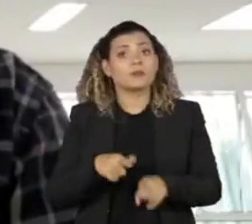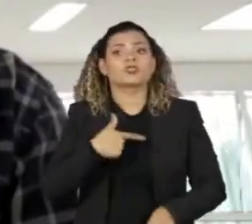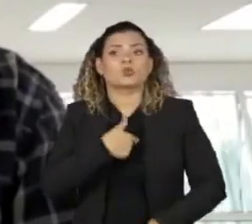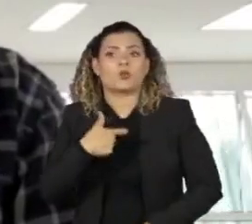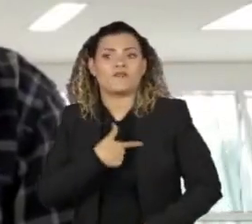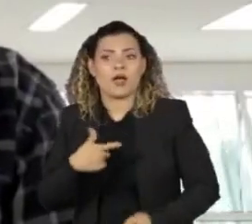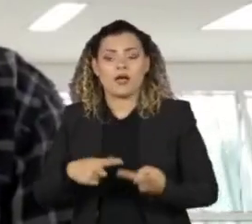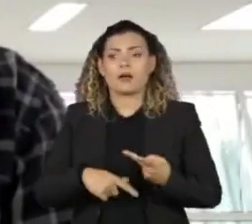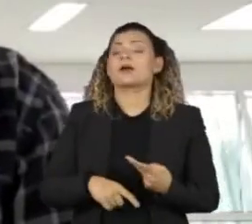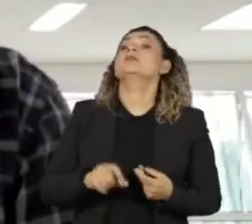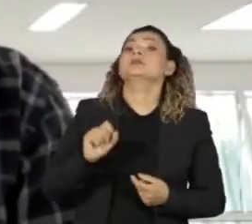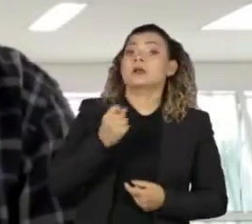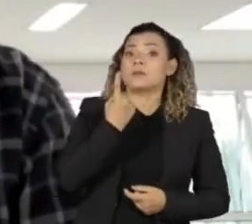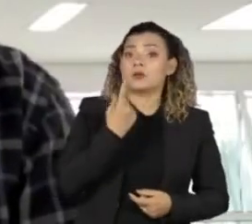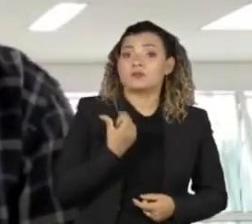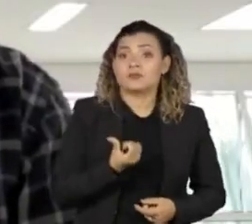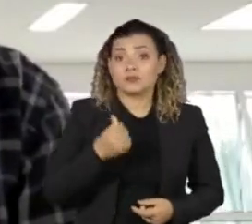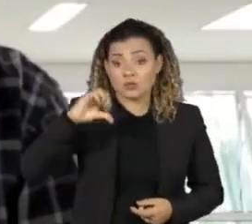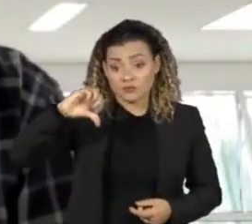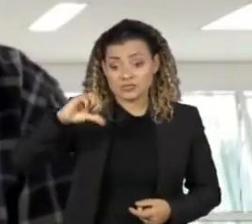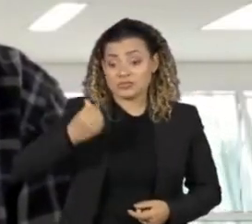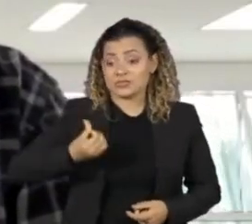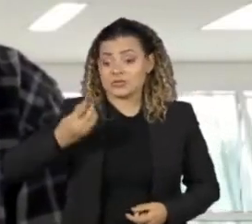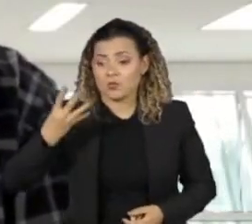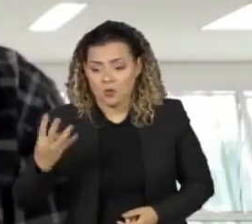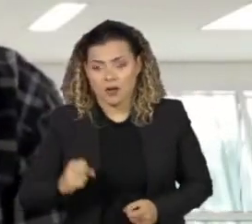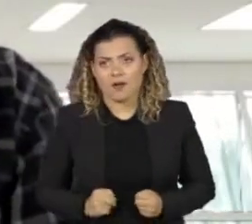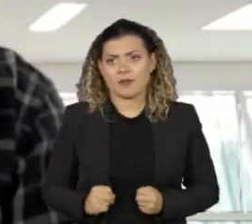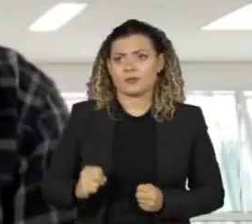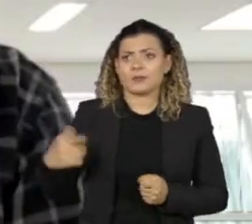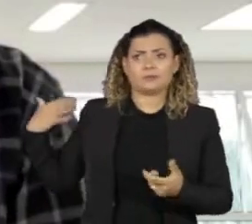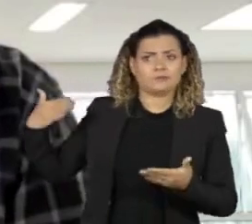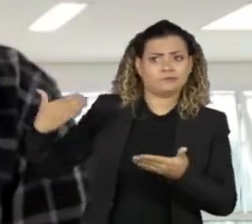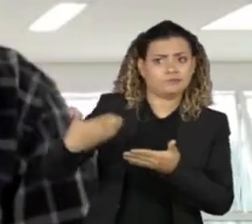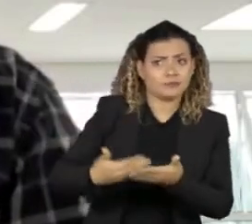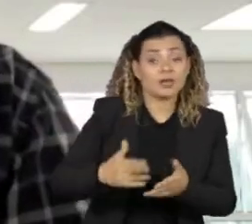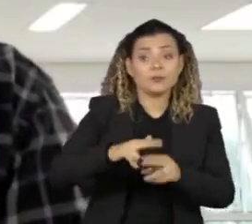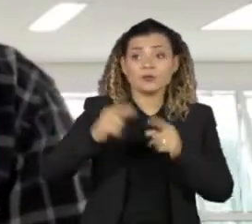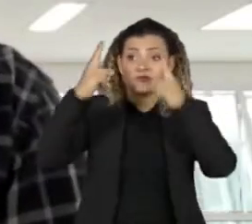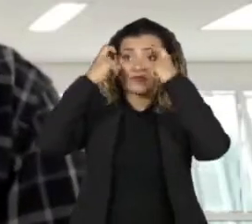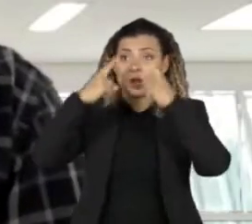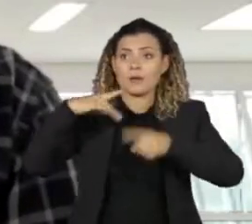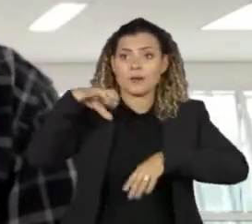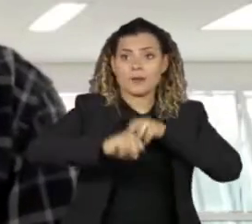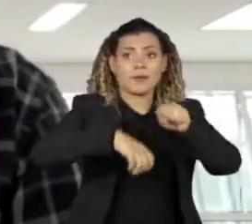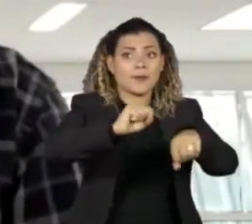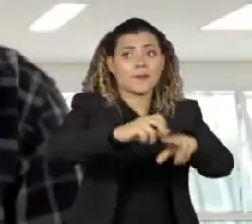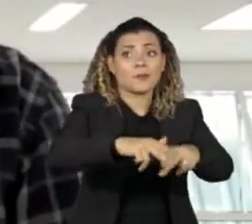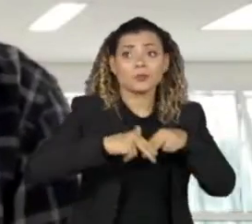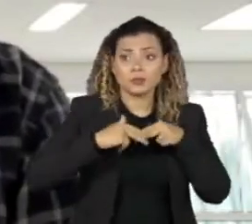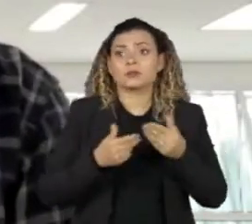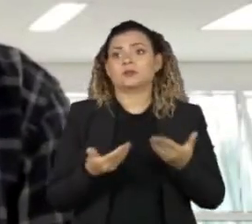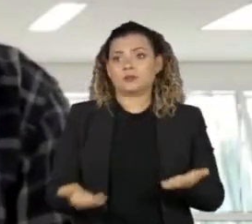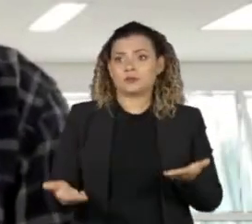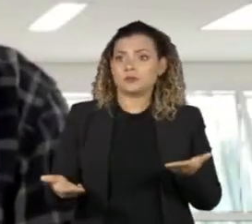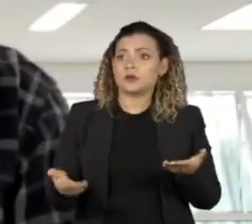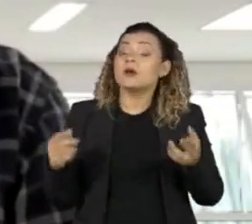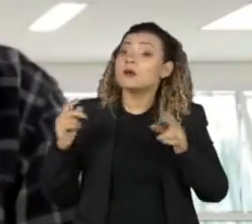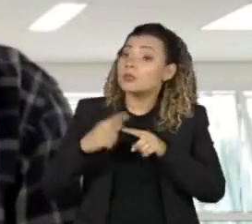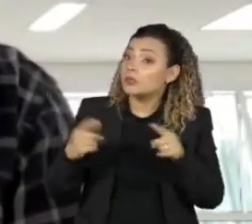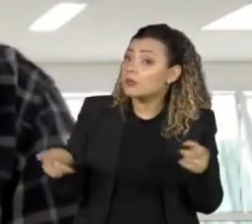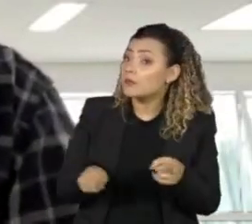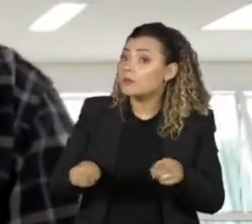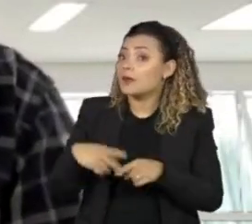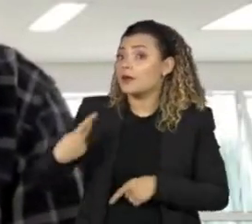militar de 64 também, em que a própria violência ela se legitimou como uma política de Estado. Além disso, a gente